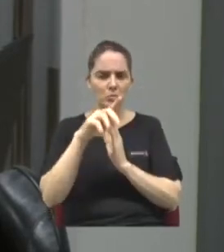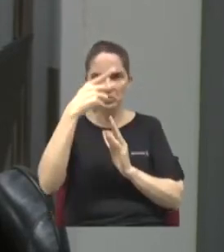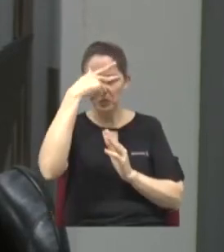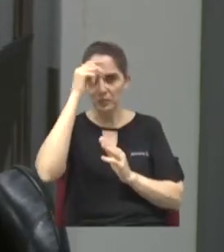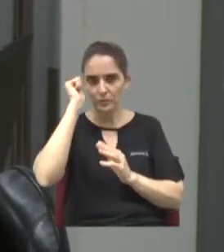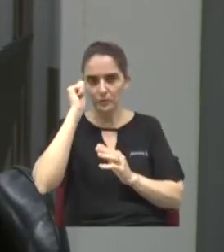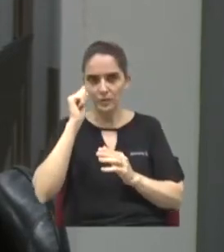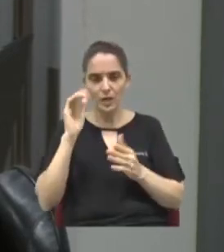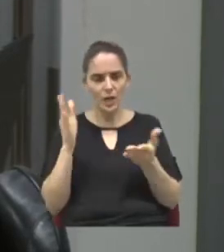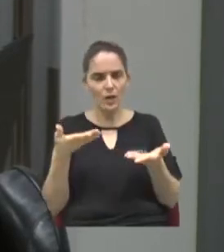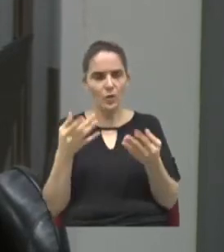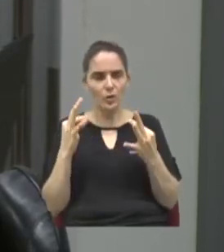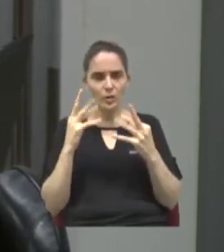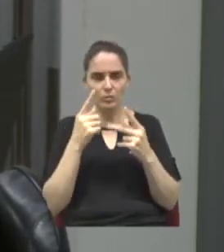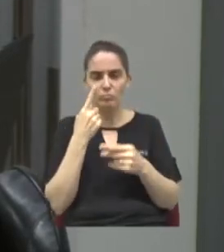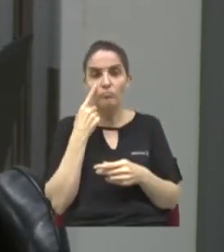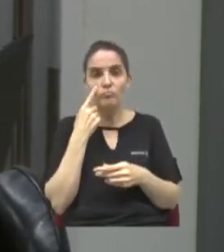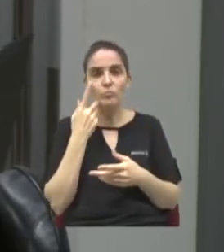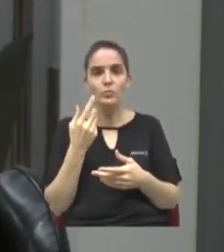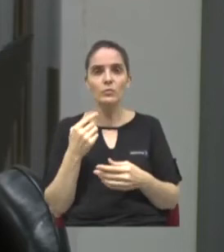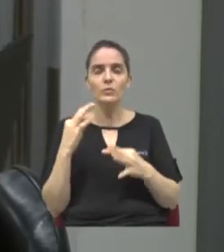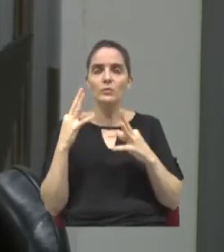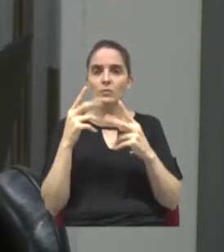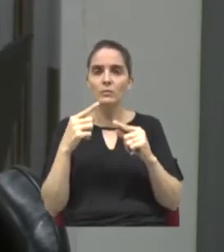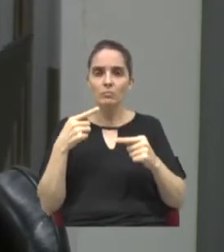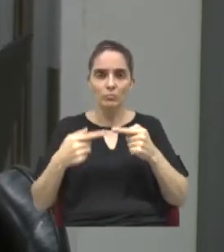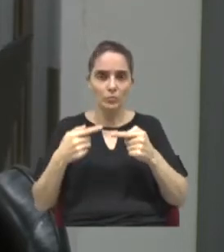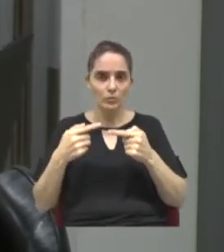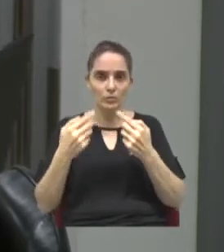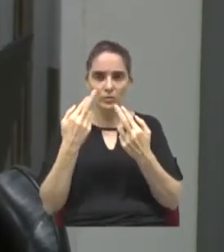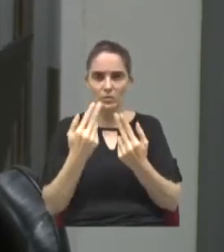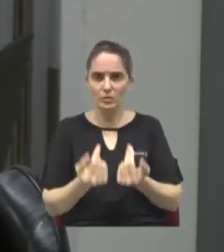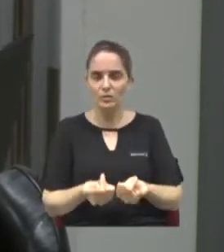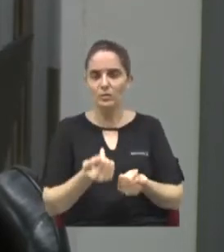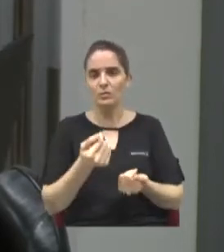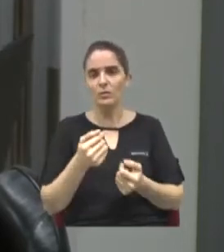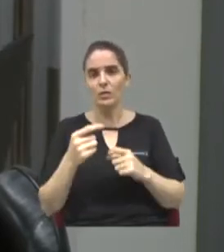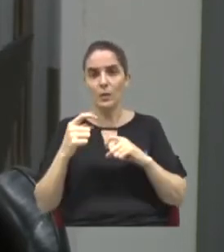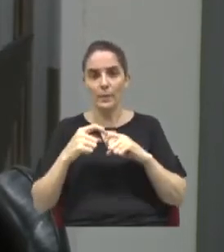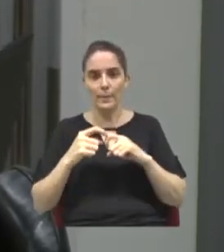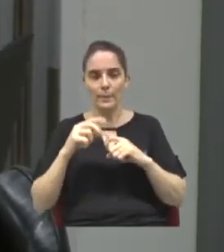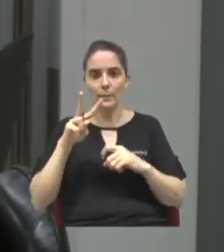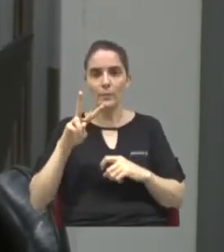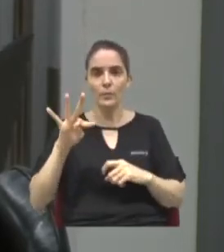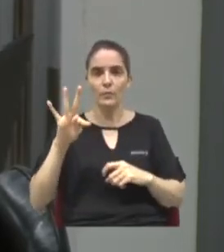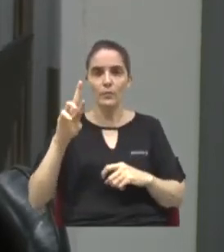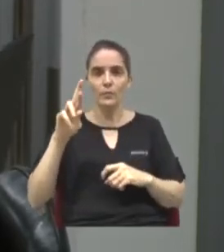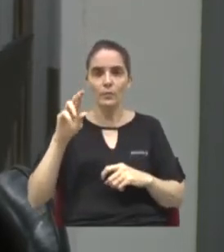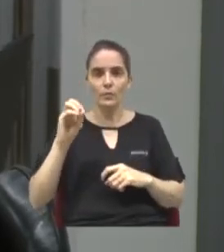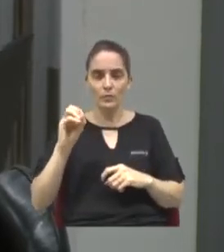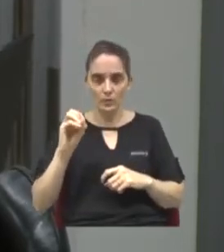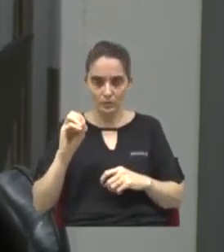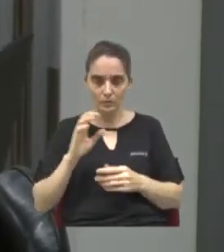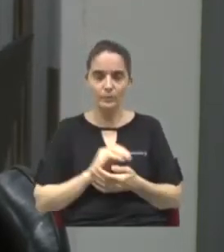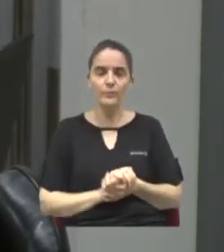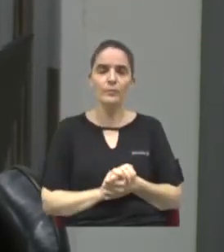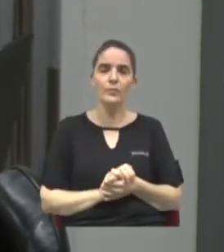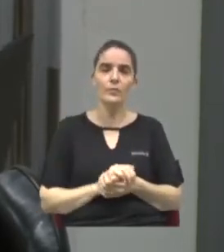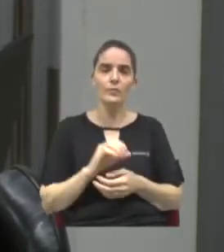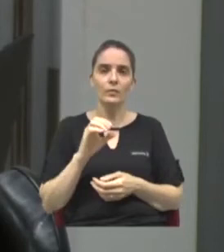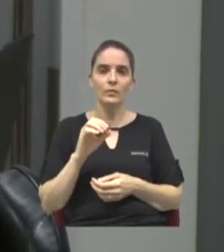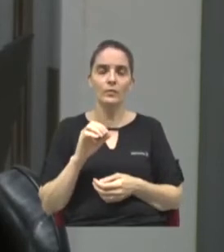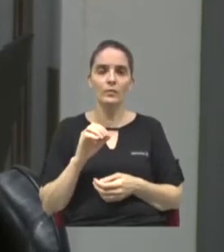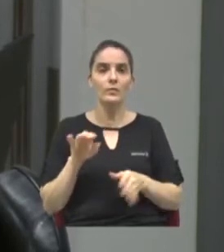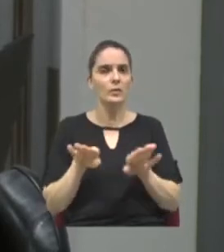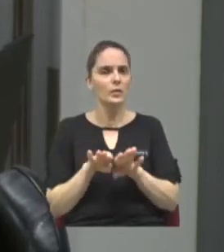deixo aqui, tudo que veio se discutido, como já foi falado com o doutor Vitor, ele esteve na Comissão da Saúde,